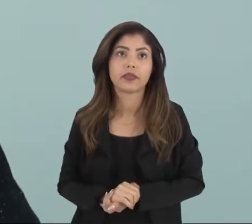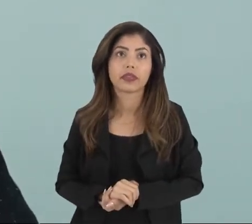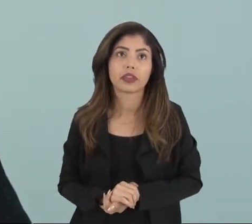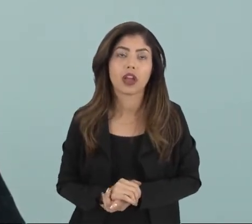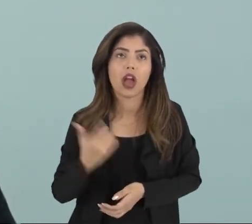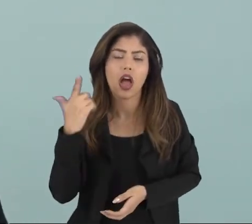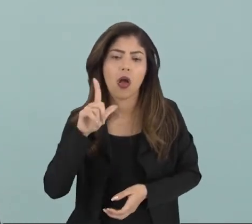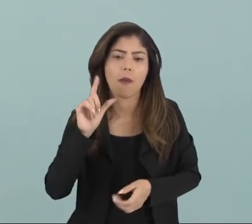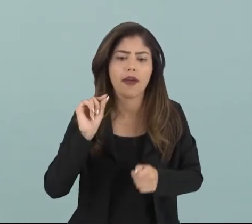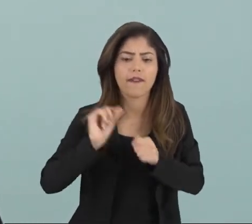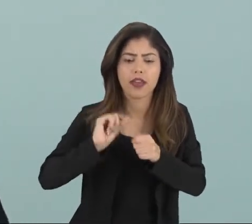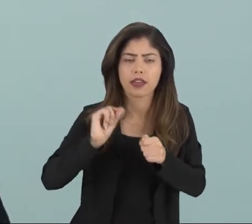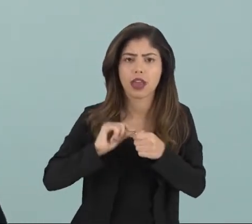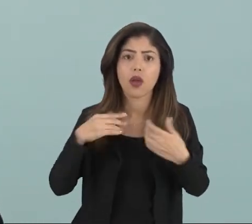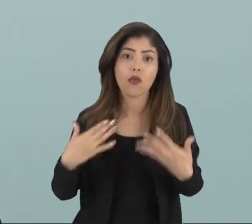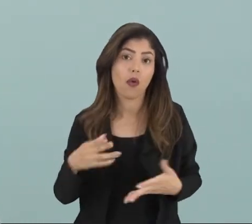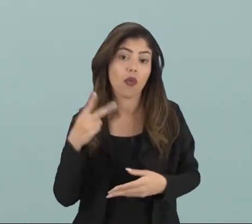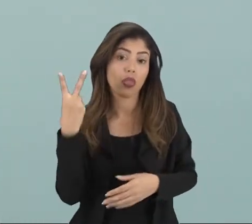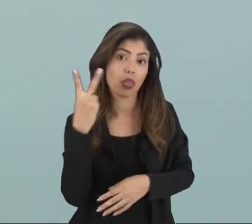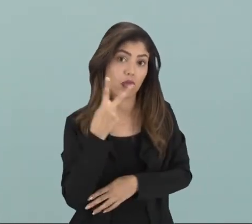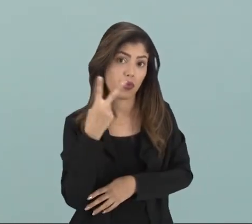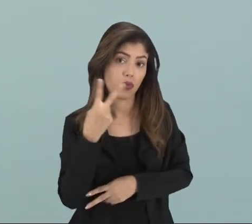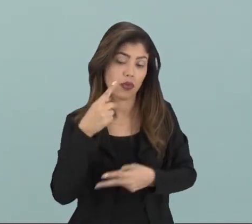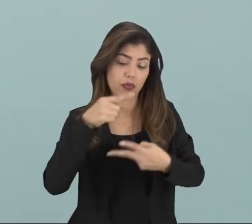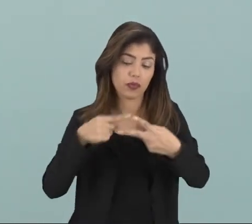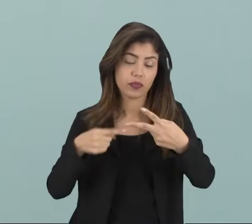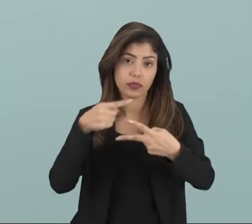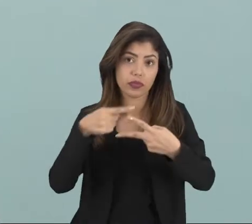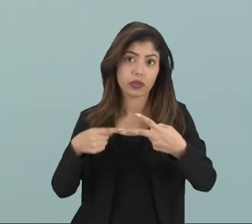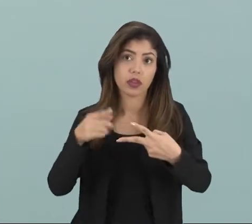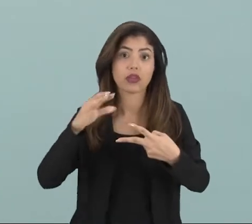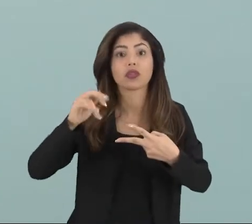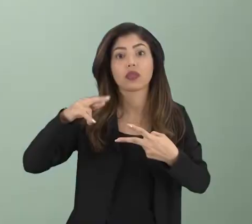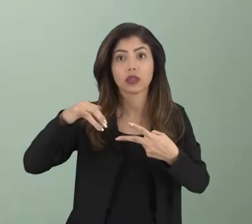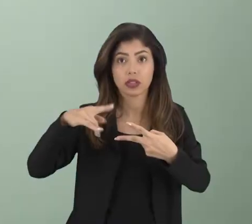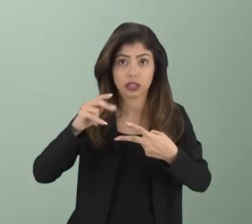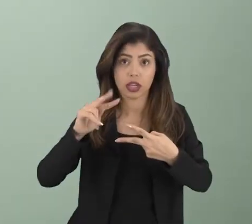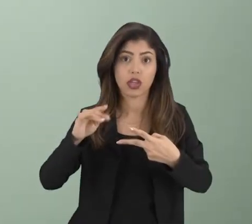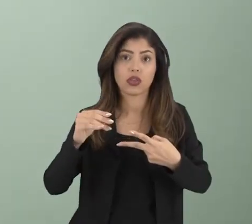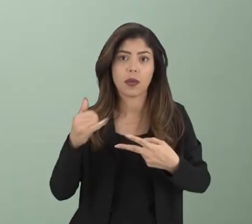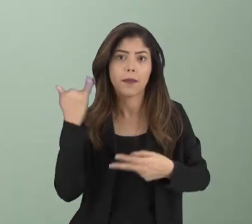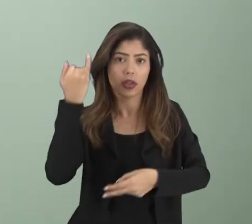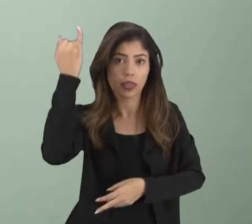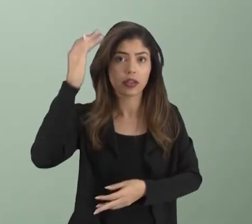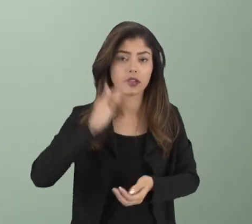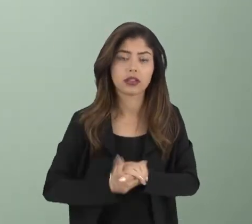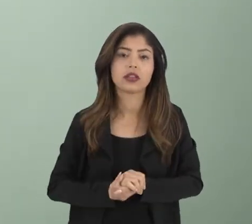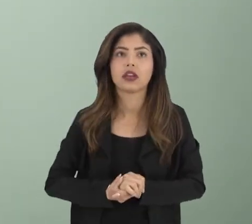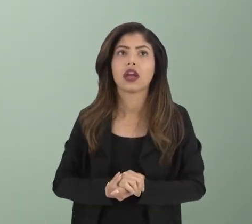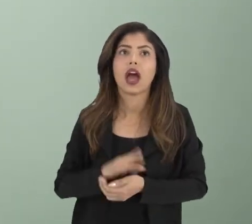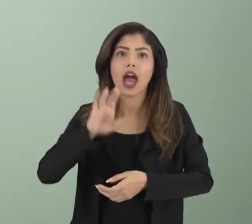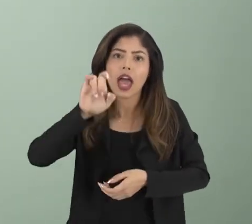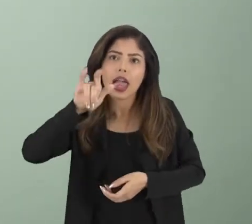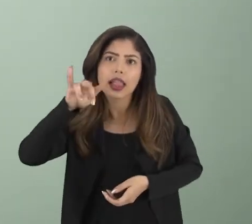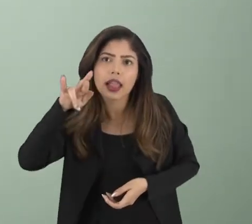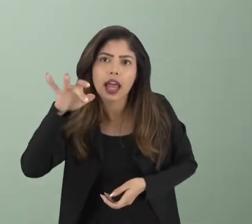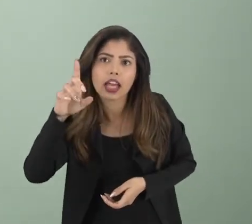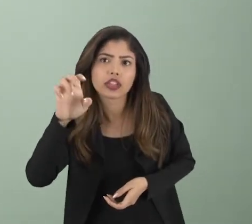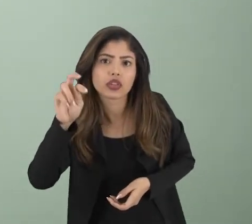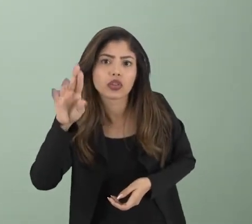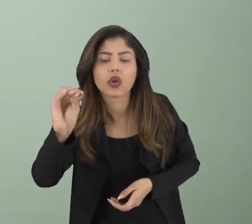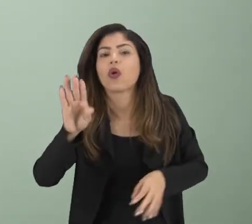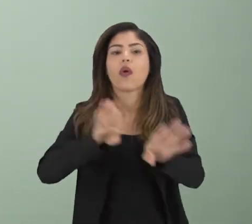começa a construir dois conceitos muito importantes e fundamentais para a gente. Metais são